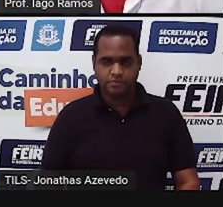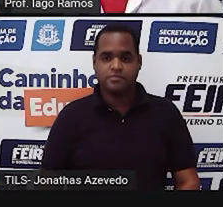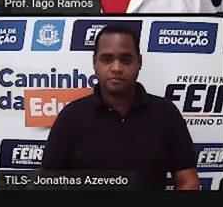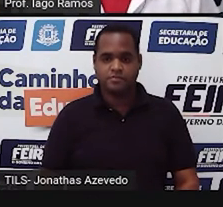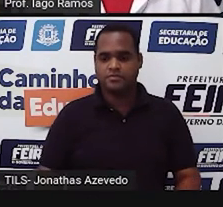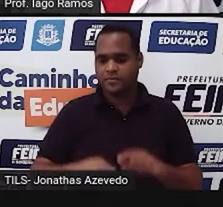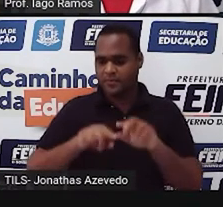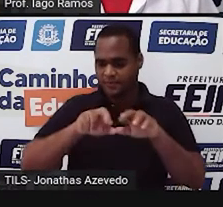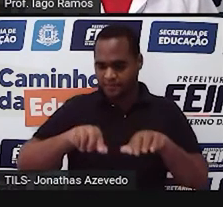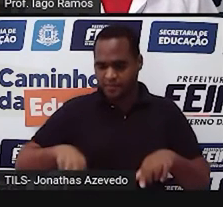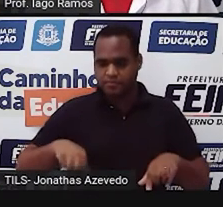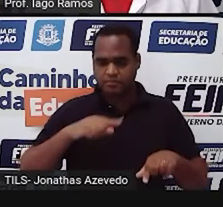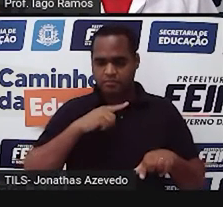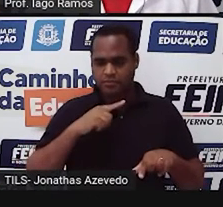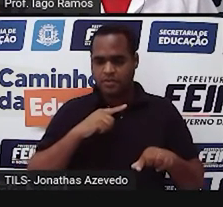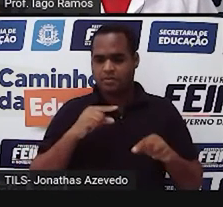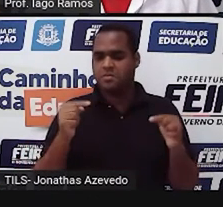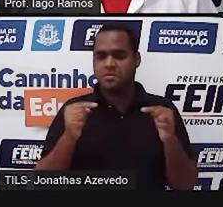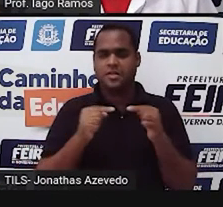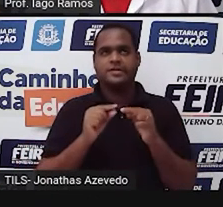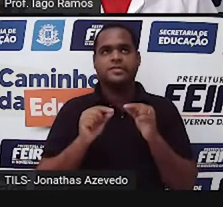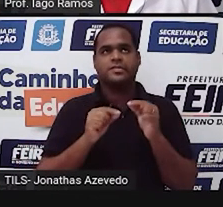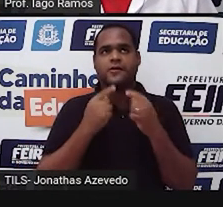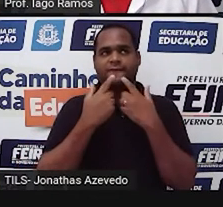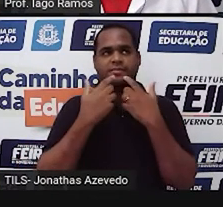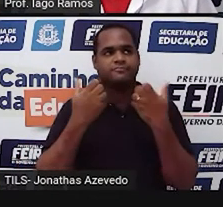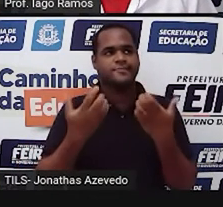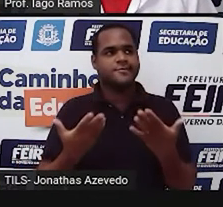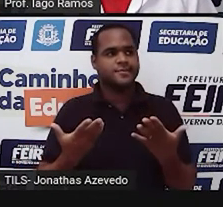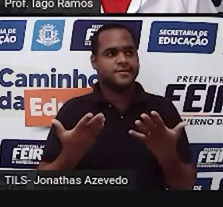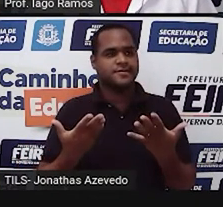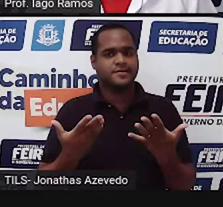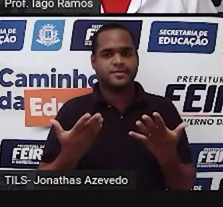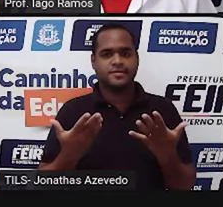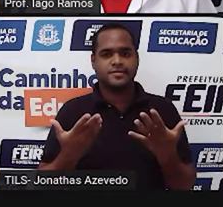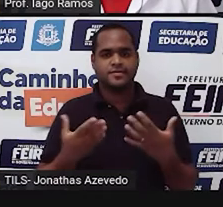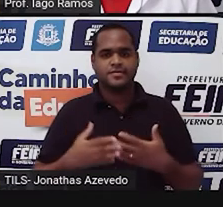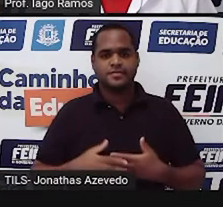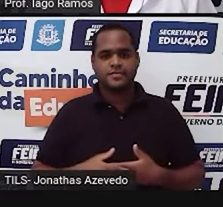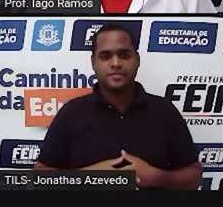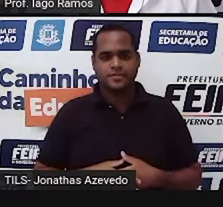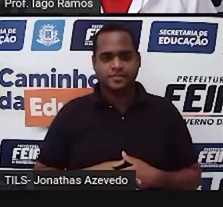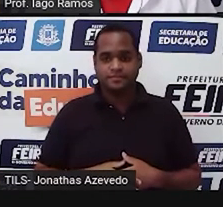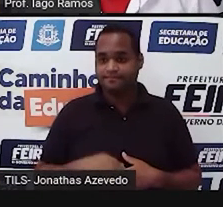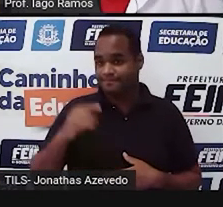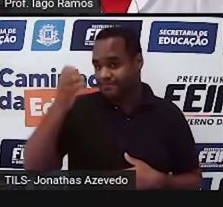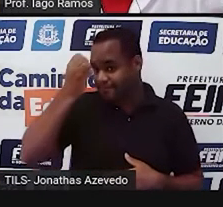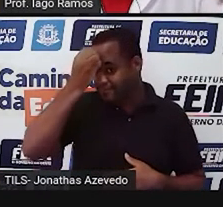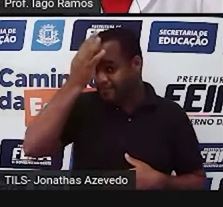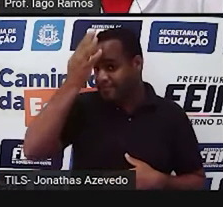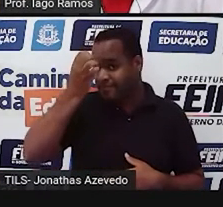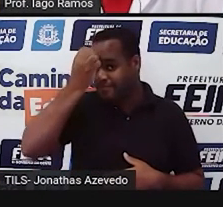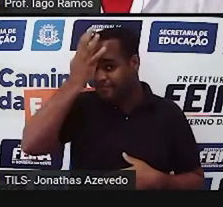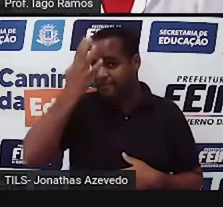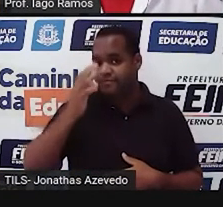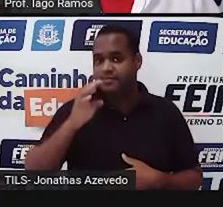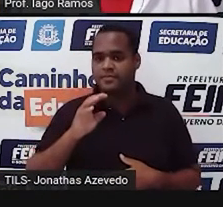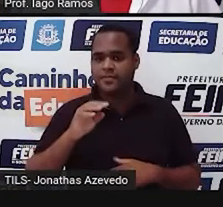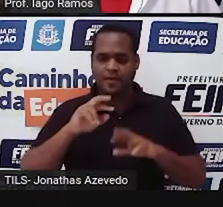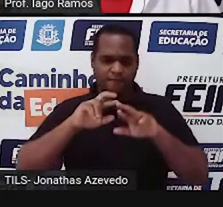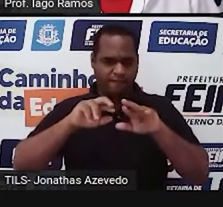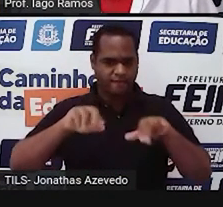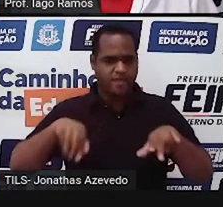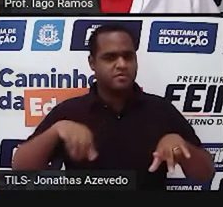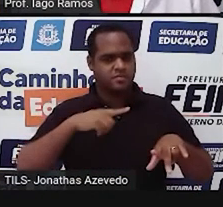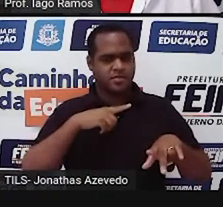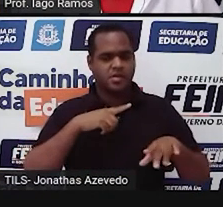é uma como é que eu digo na vamos lá hoje da memória uma gama assim muito